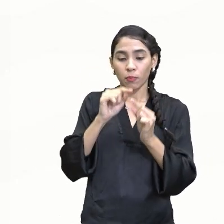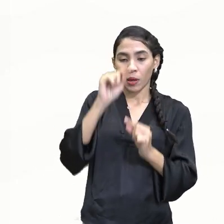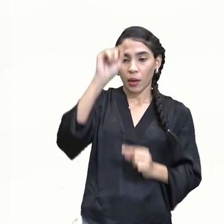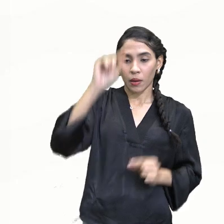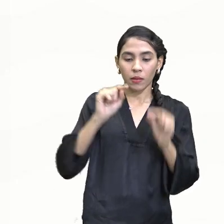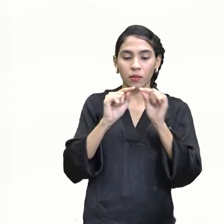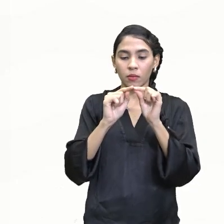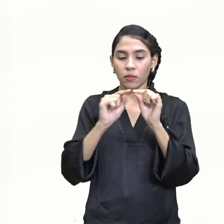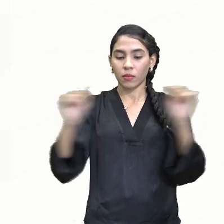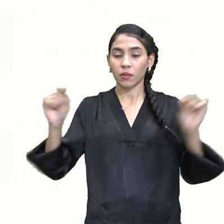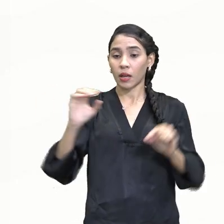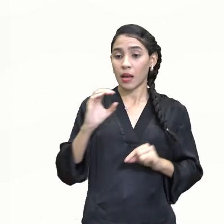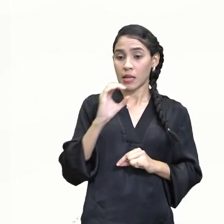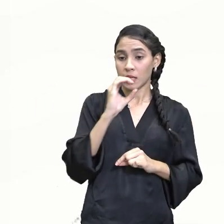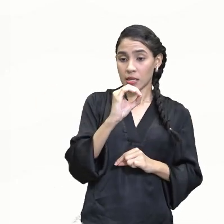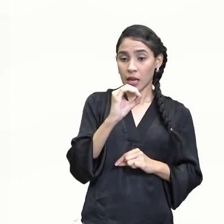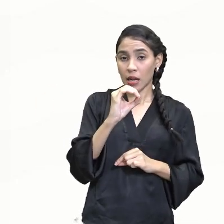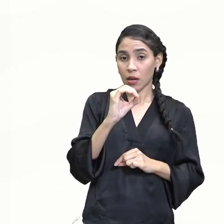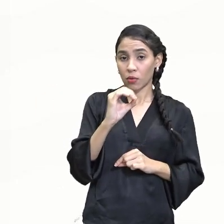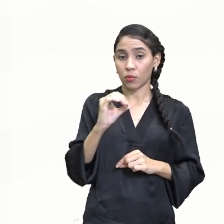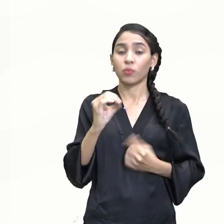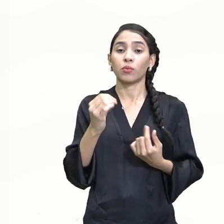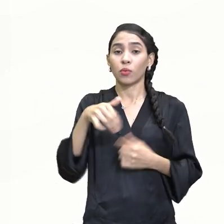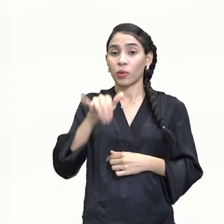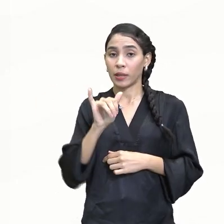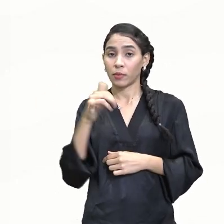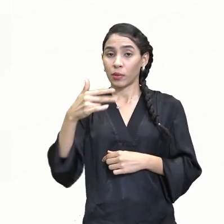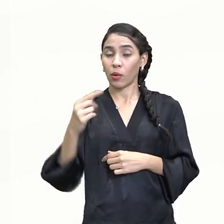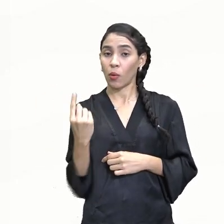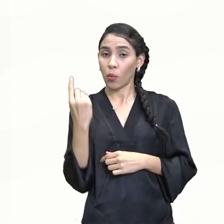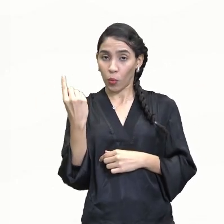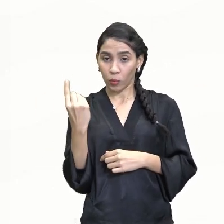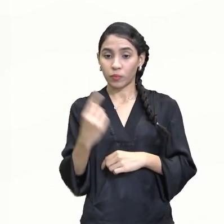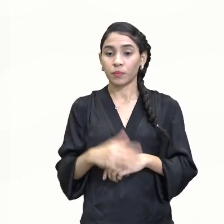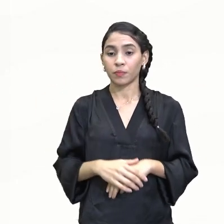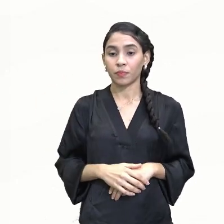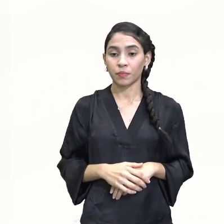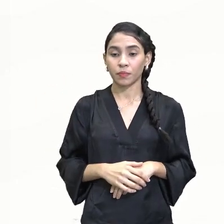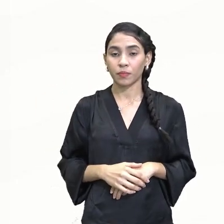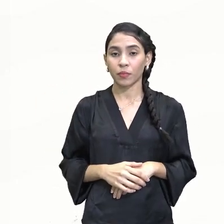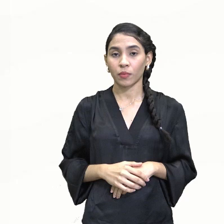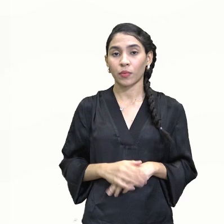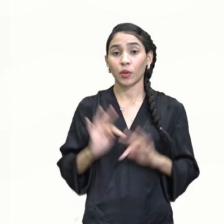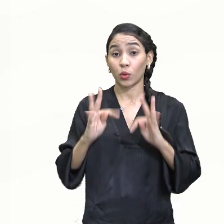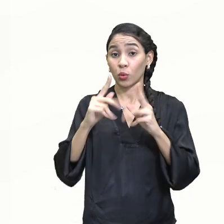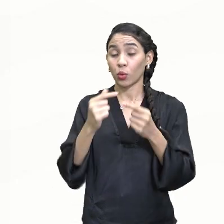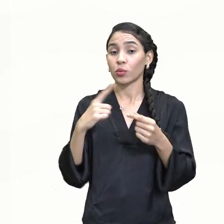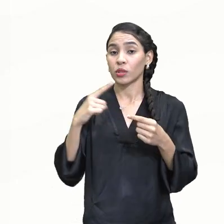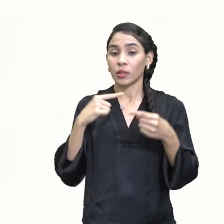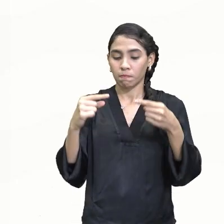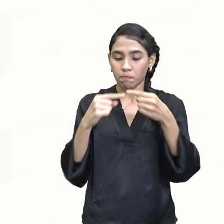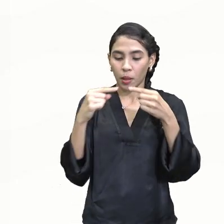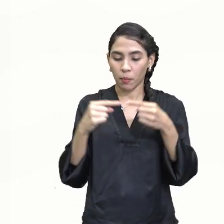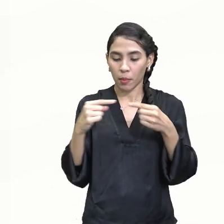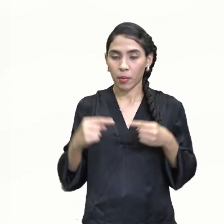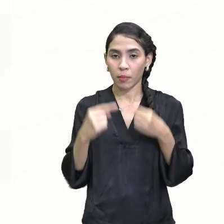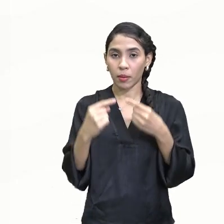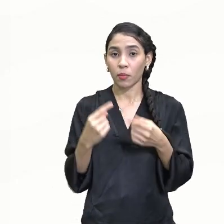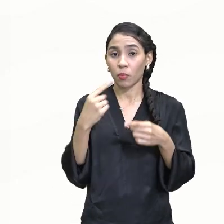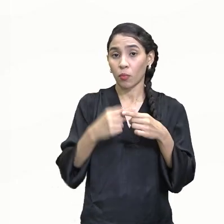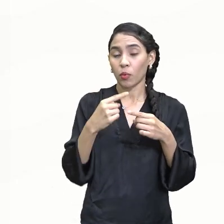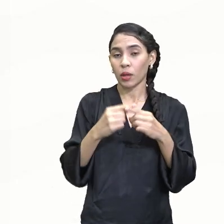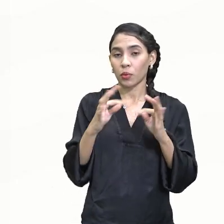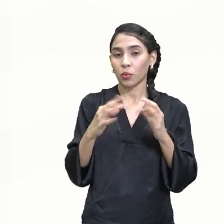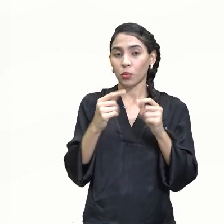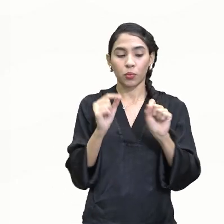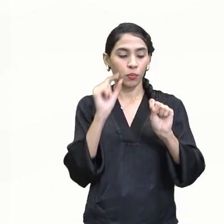0, o y é igual a 1. Todos os gráficos vão passar por esse ponto. Porque todo número elevado a 0 é igual a quanto?